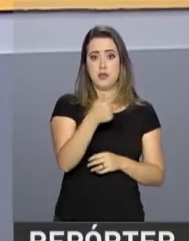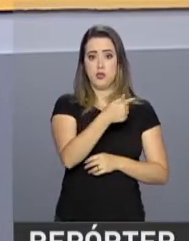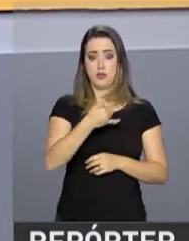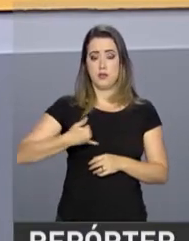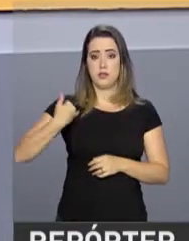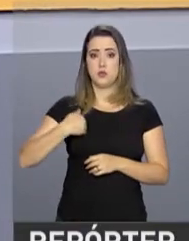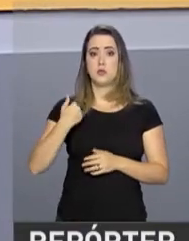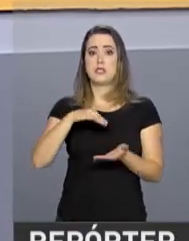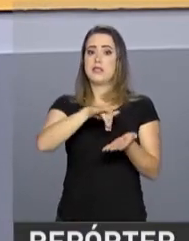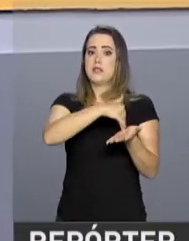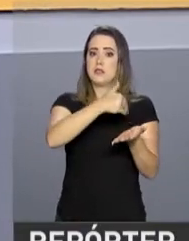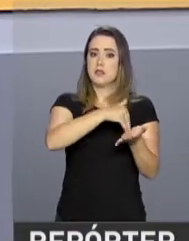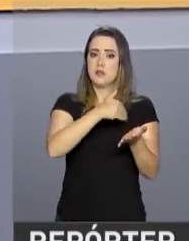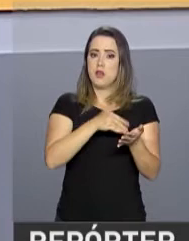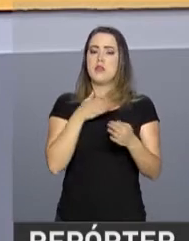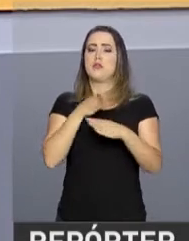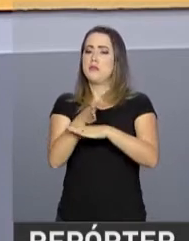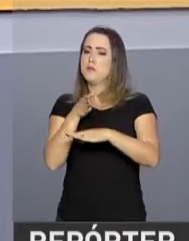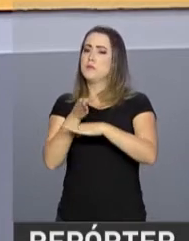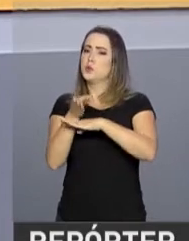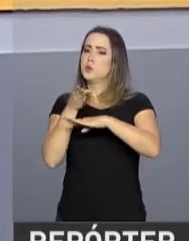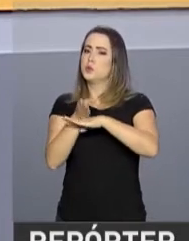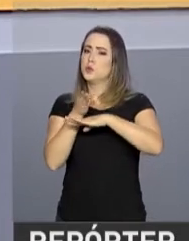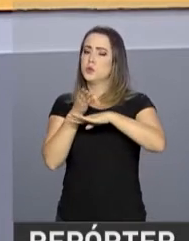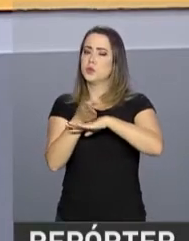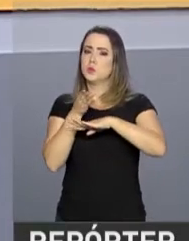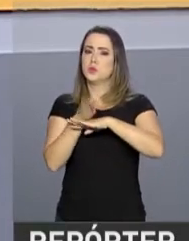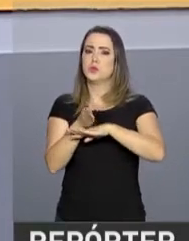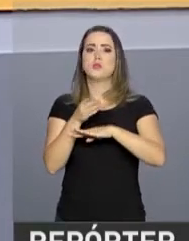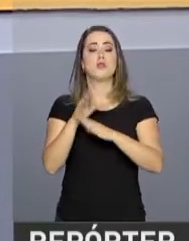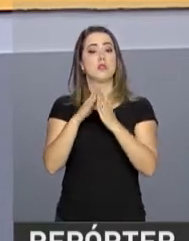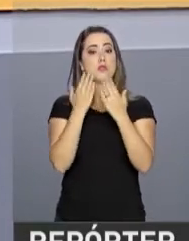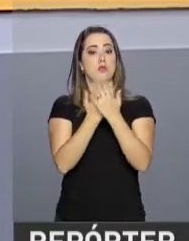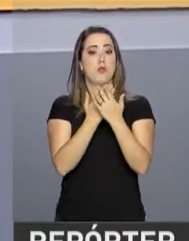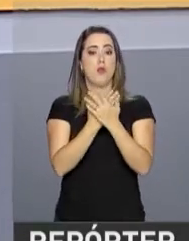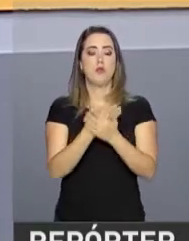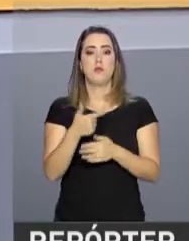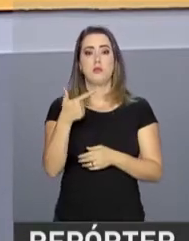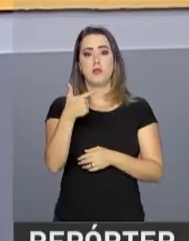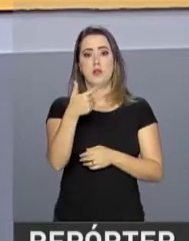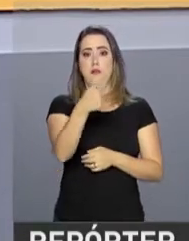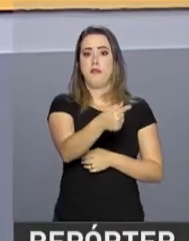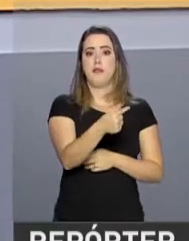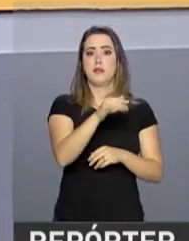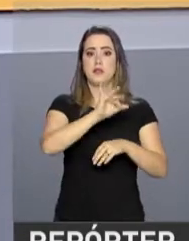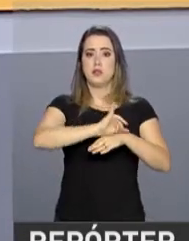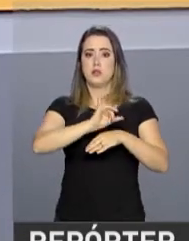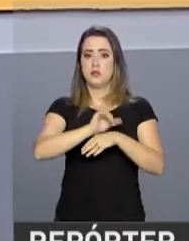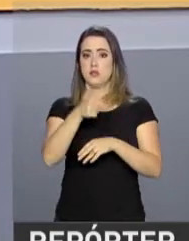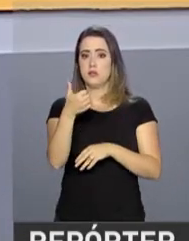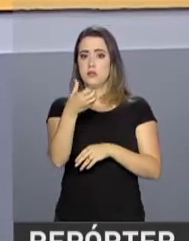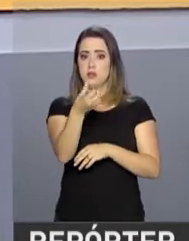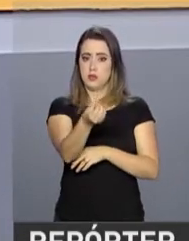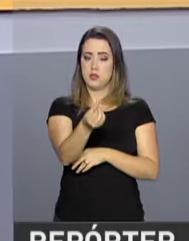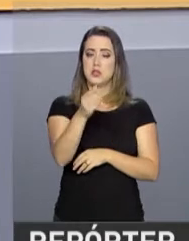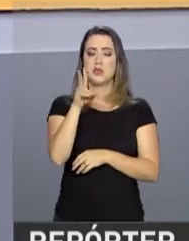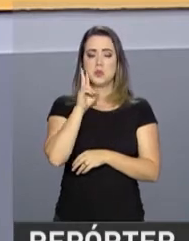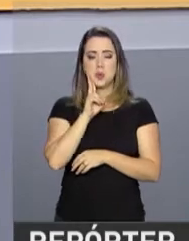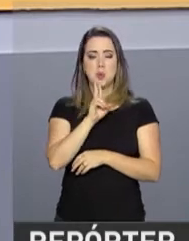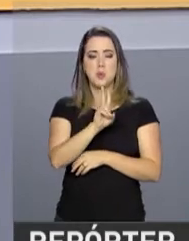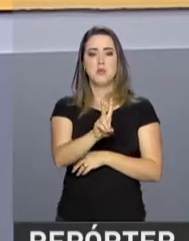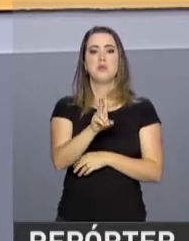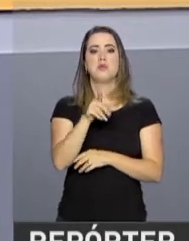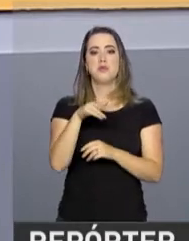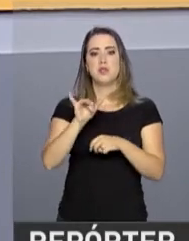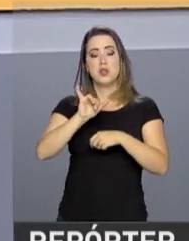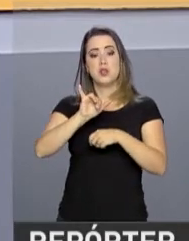matriculados e freqüentando diariamente as atividades na escola das 27 capitais 16 alcançaram acompanhamento